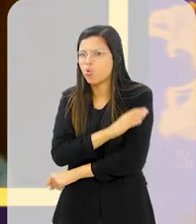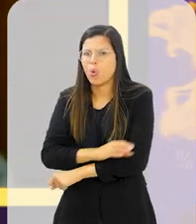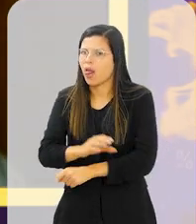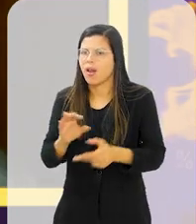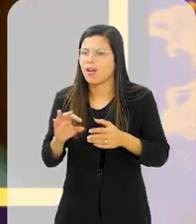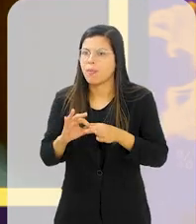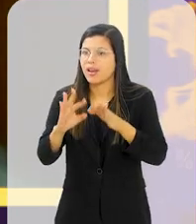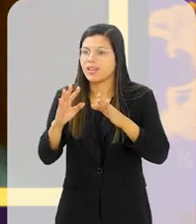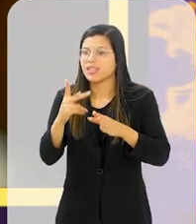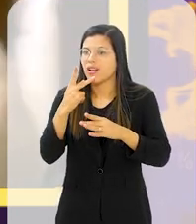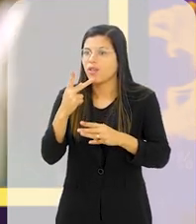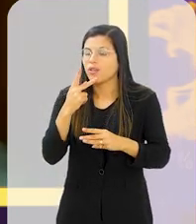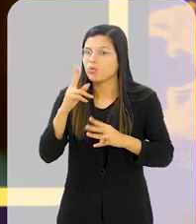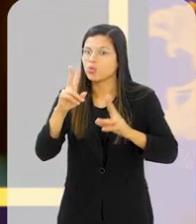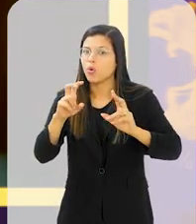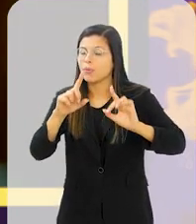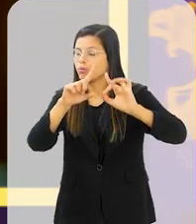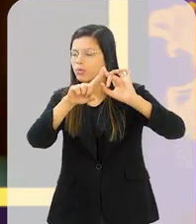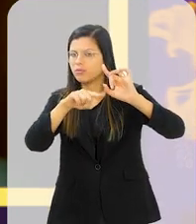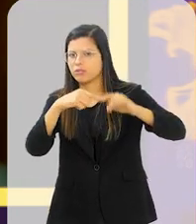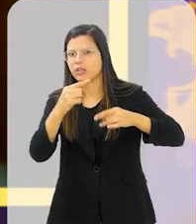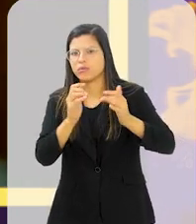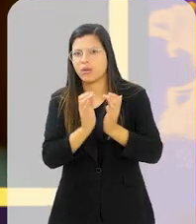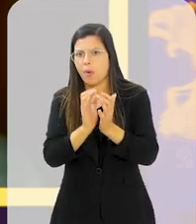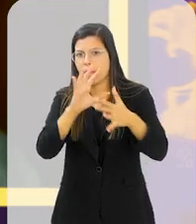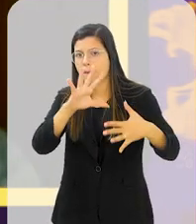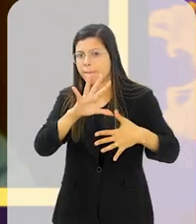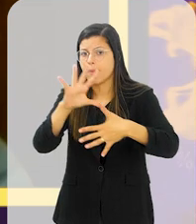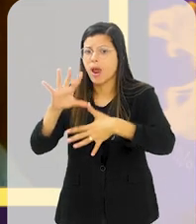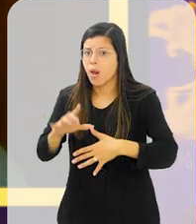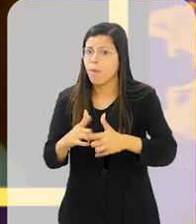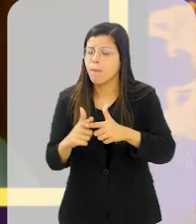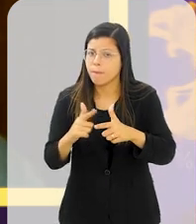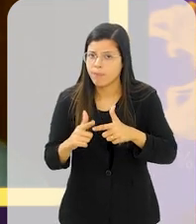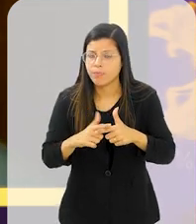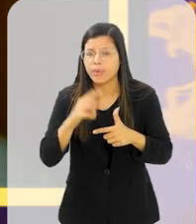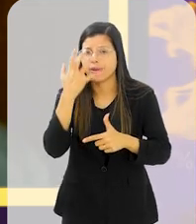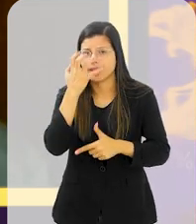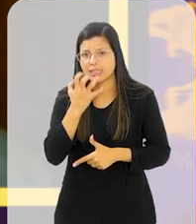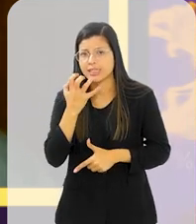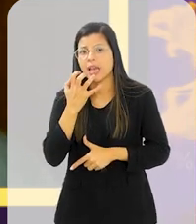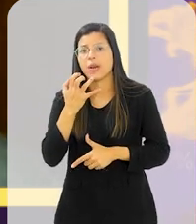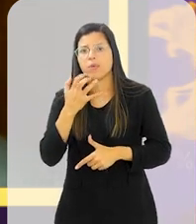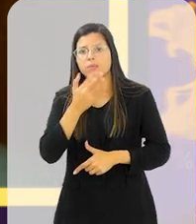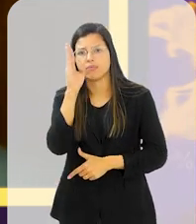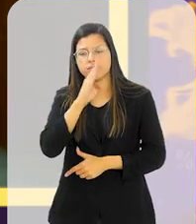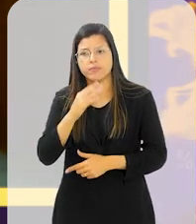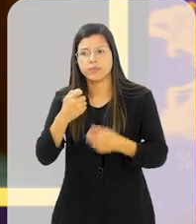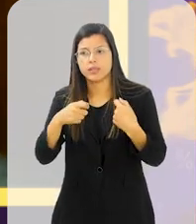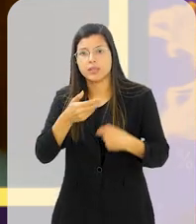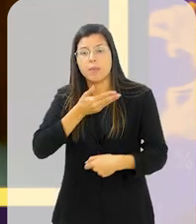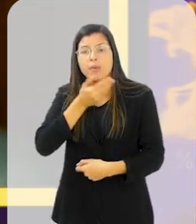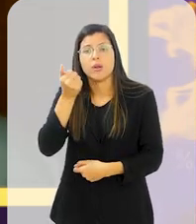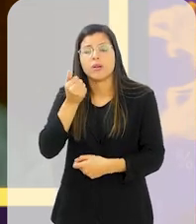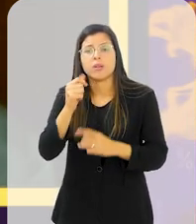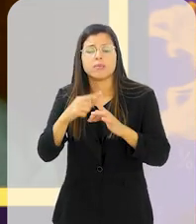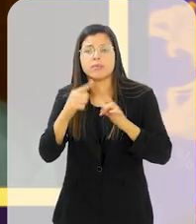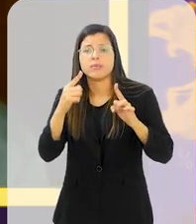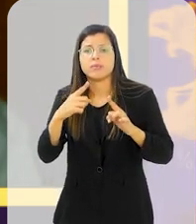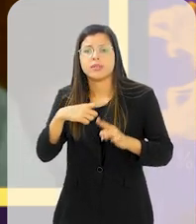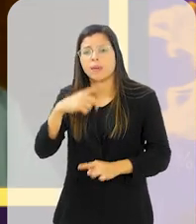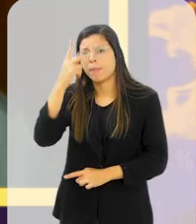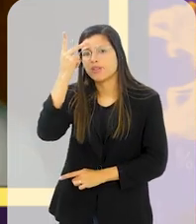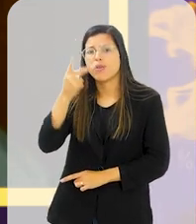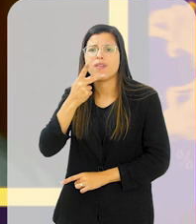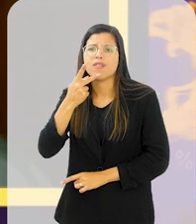estamos debatendo o insucesso da Copa América, que tem que ser debatido sim. São problemas sérios, relevantes. O Brasil precisa melhorar como seleção. Mas tem gente